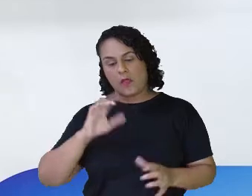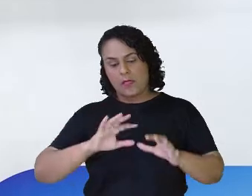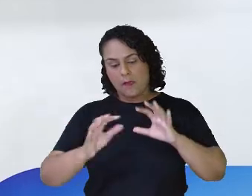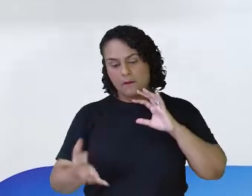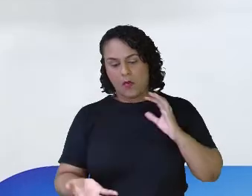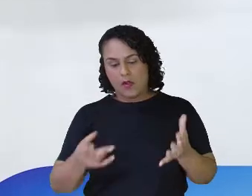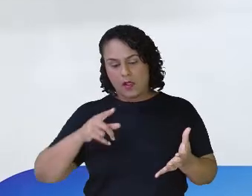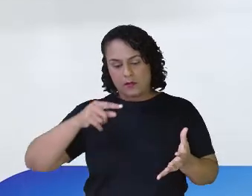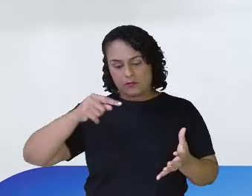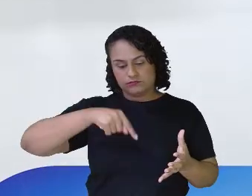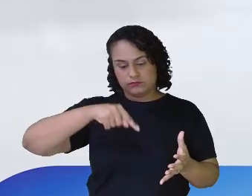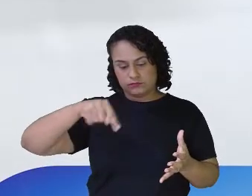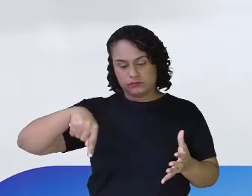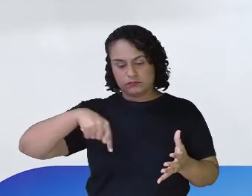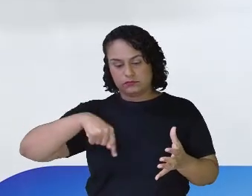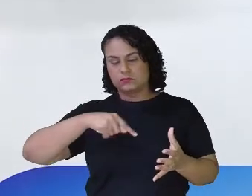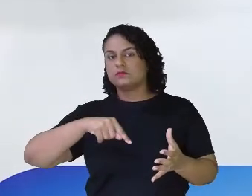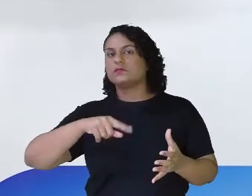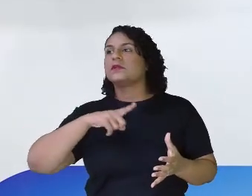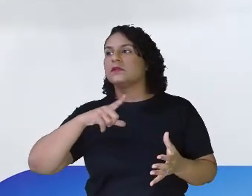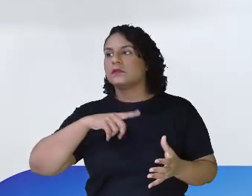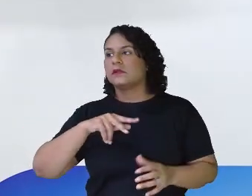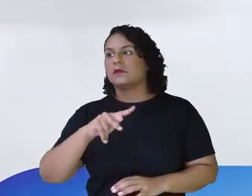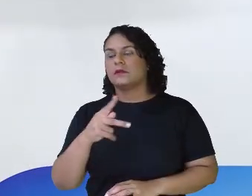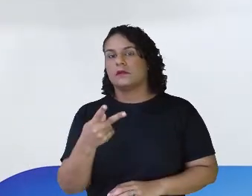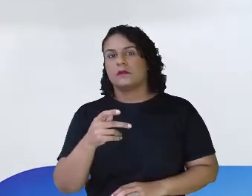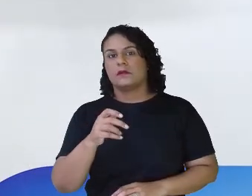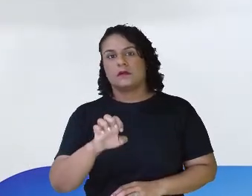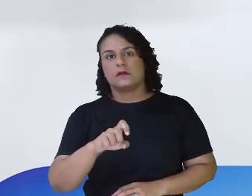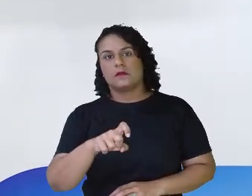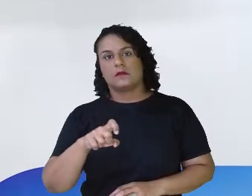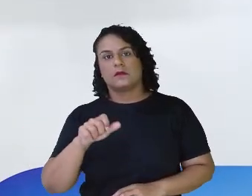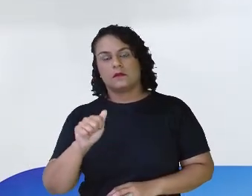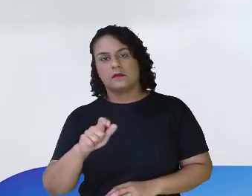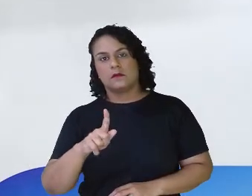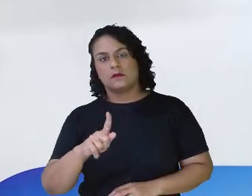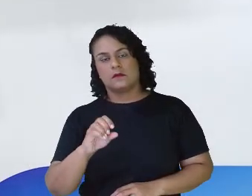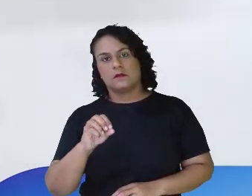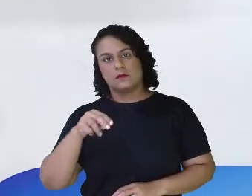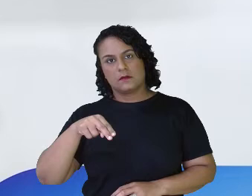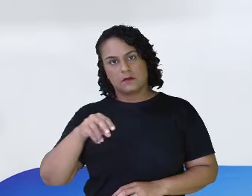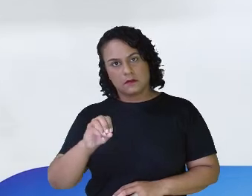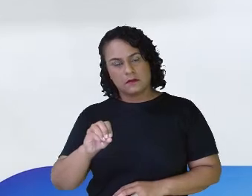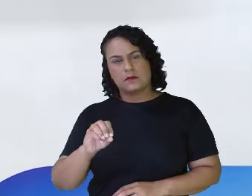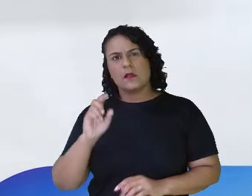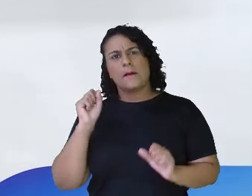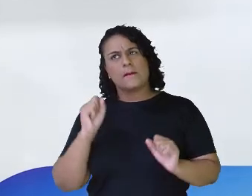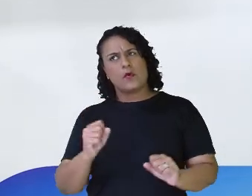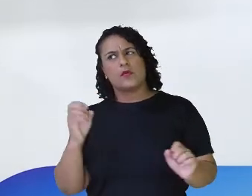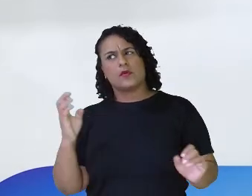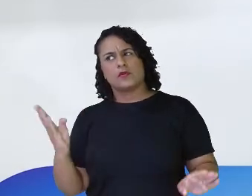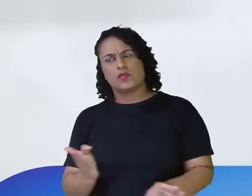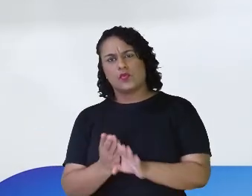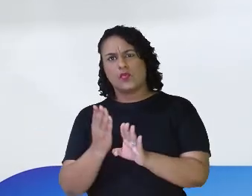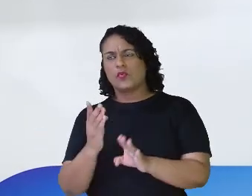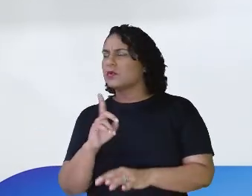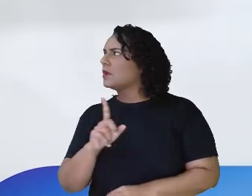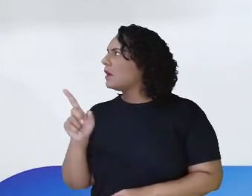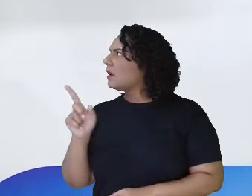futebol. Eu tenho o meu hexágono, que a gente pode ver numa